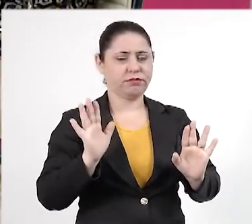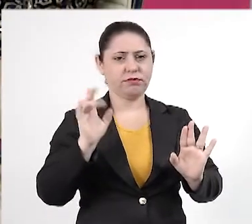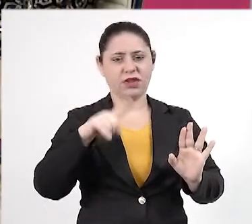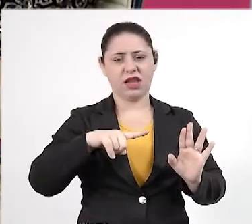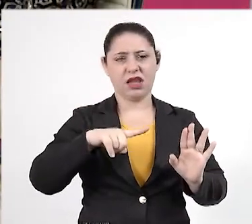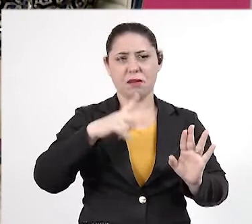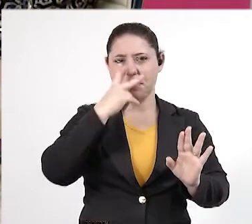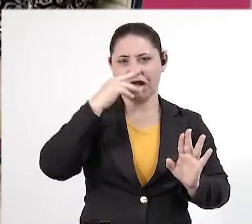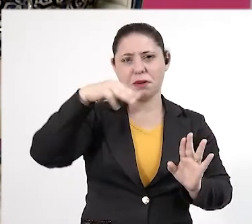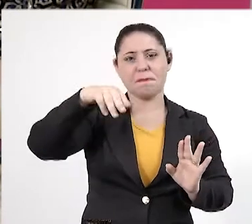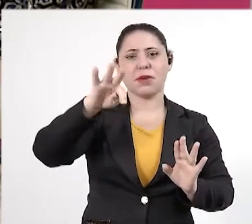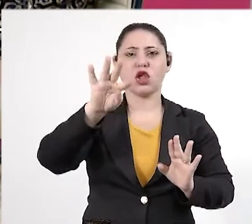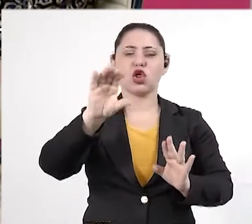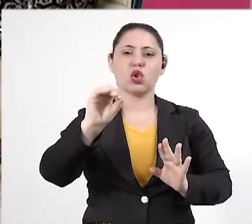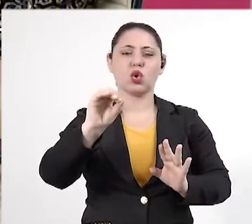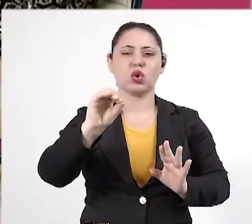né?